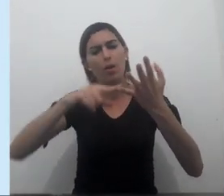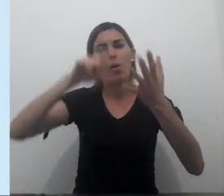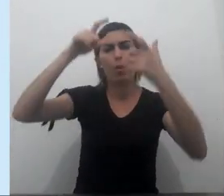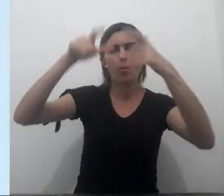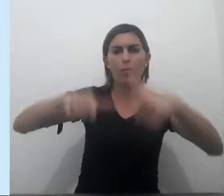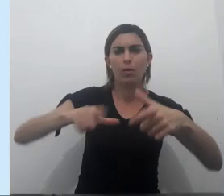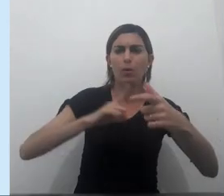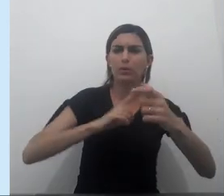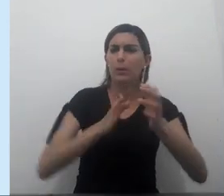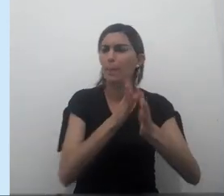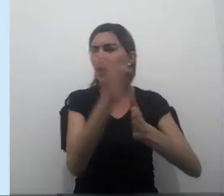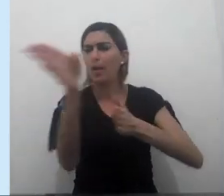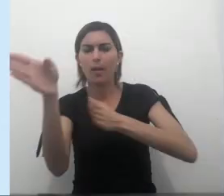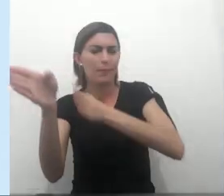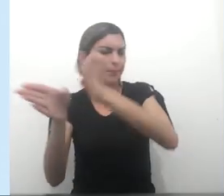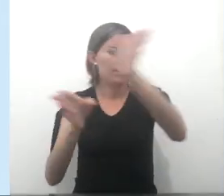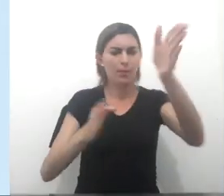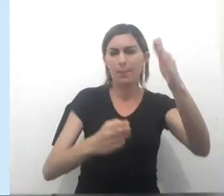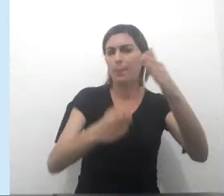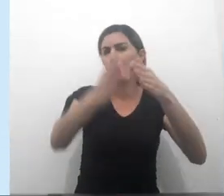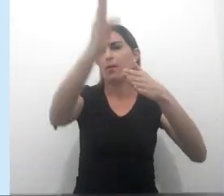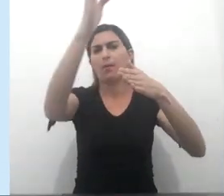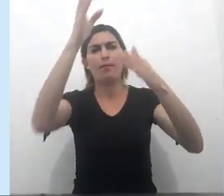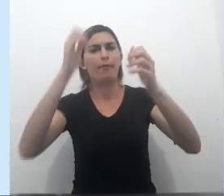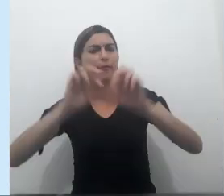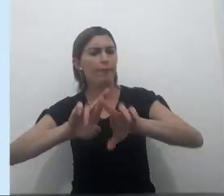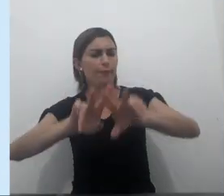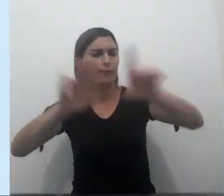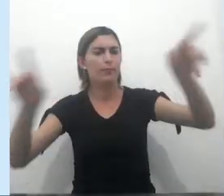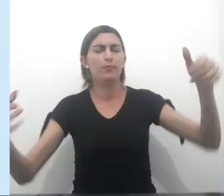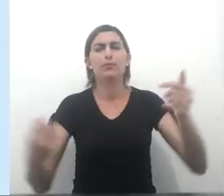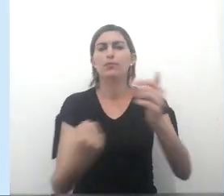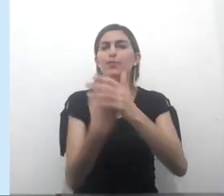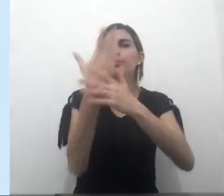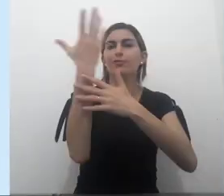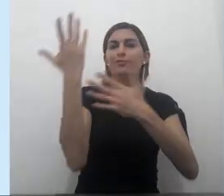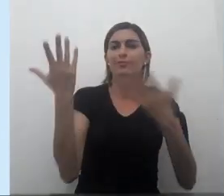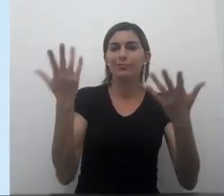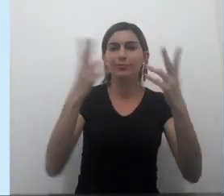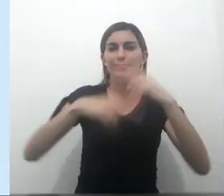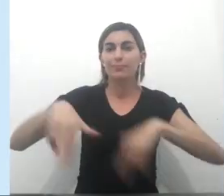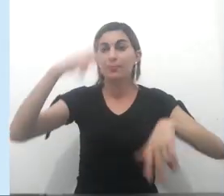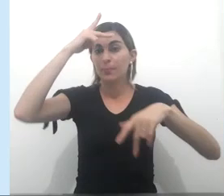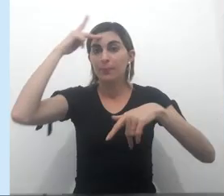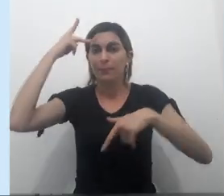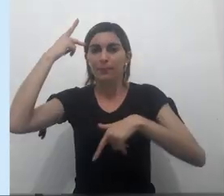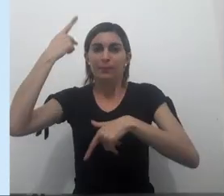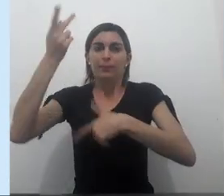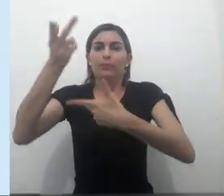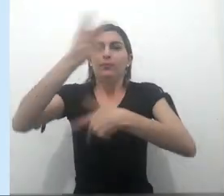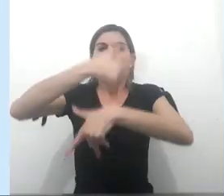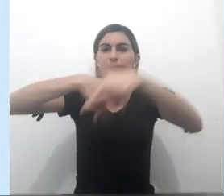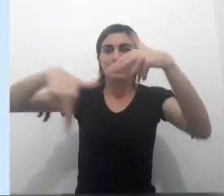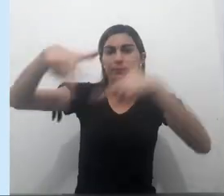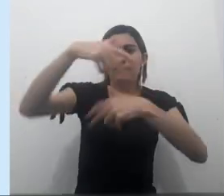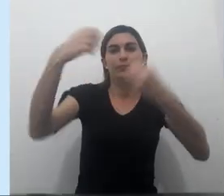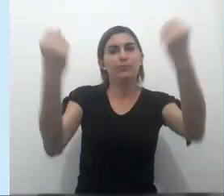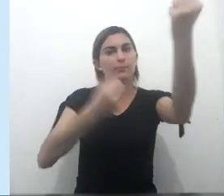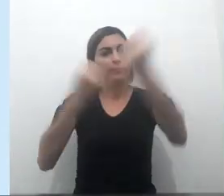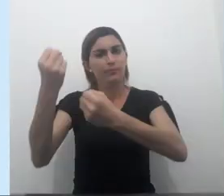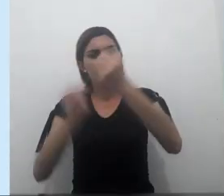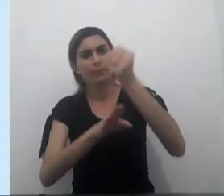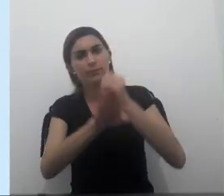Então existe uma criação de vias, tá? Uma criação de caminhos urbanos para as pessoas trafegarem, para os